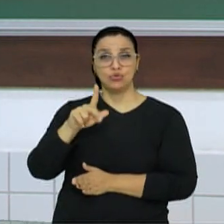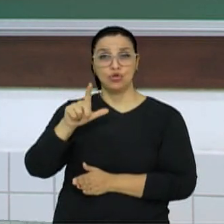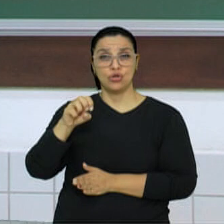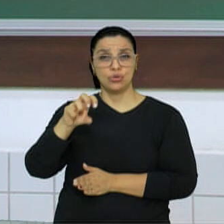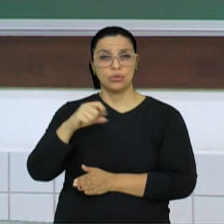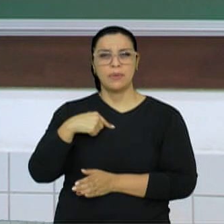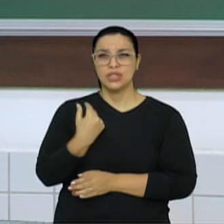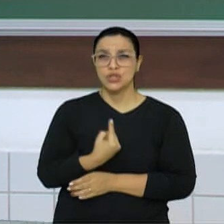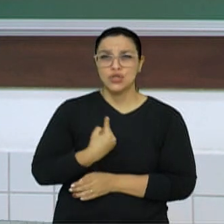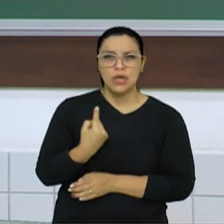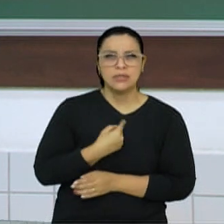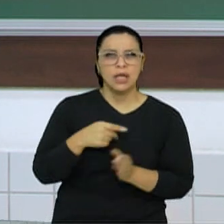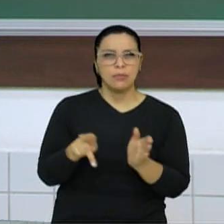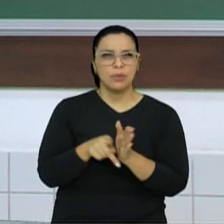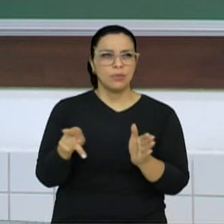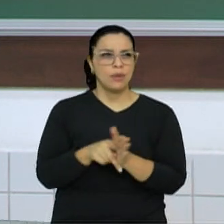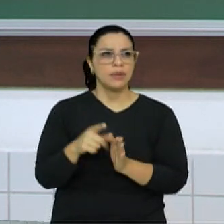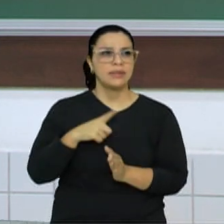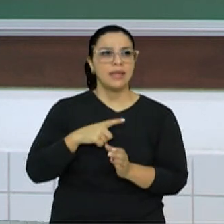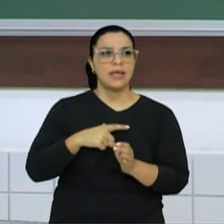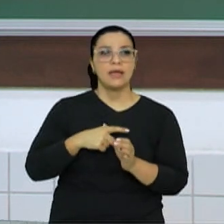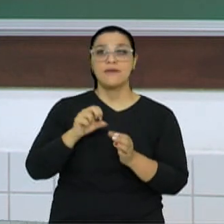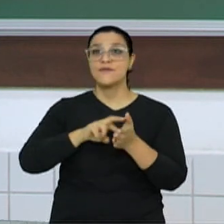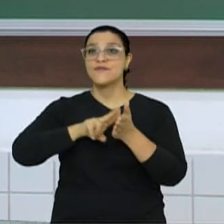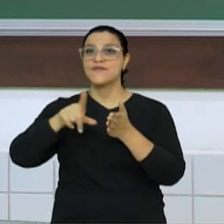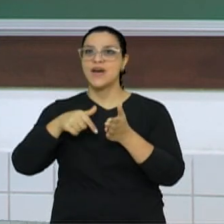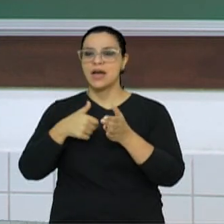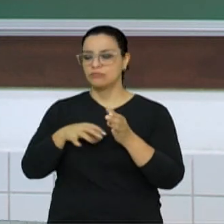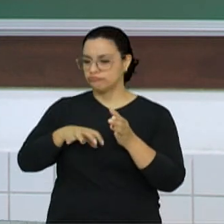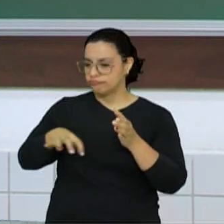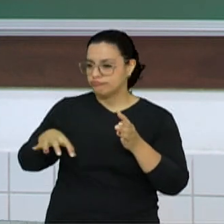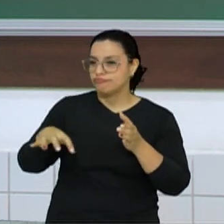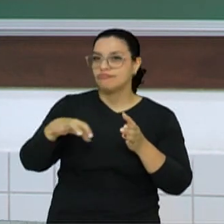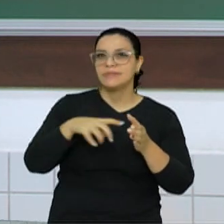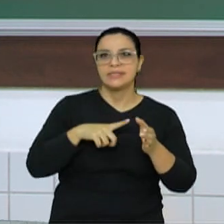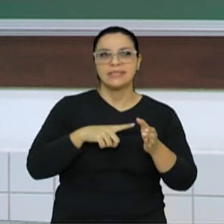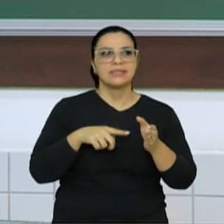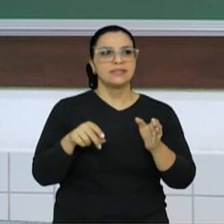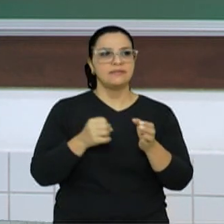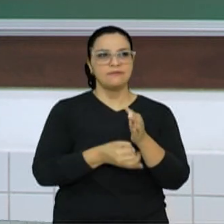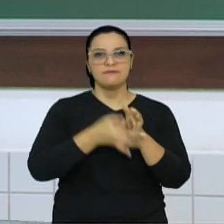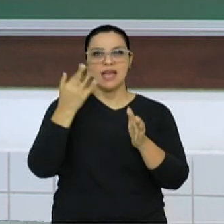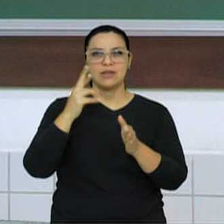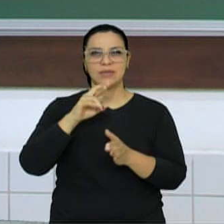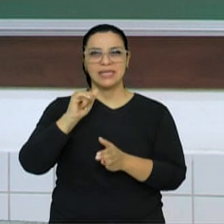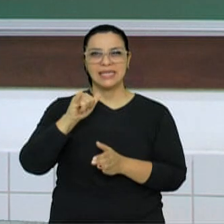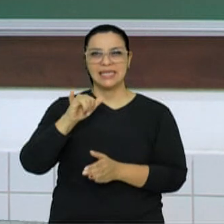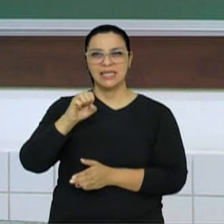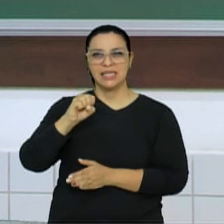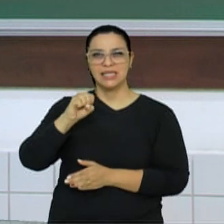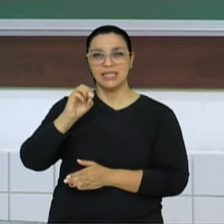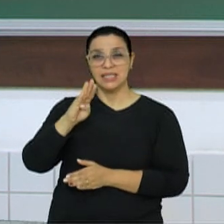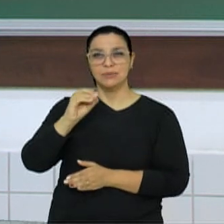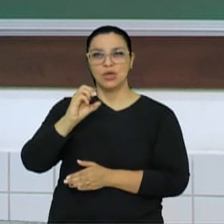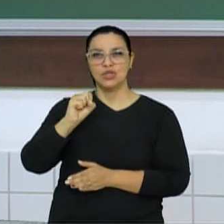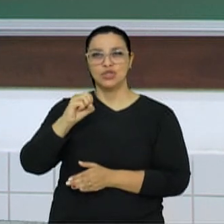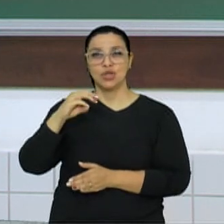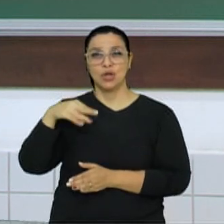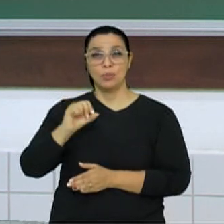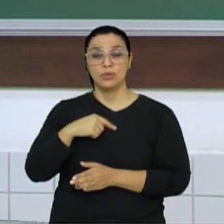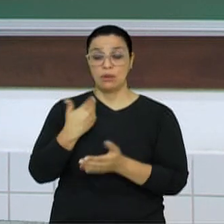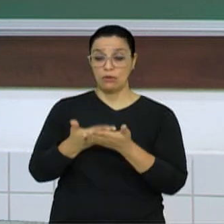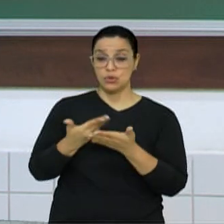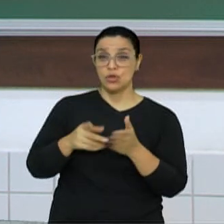não está só no retículo, ele está espalhado pela célula. Então, tem bastante ribossomos aqui trabalhando naquilo que a gente